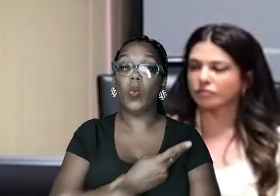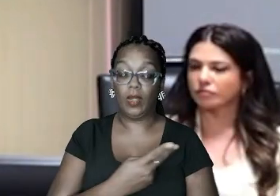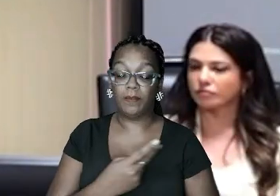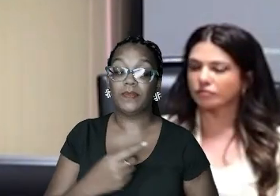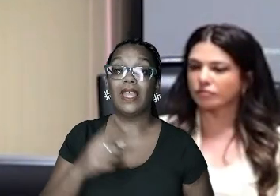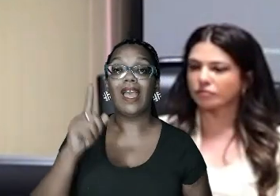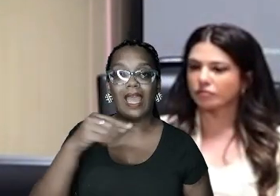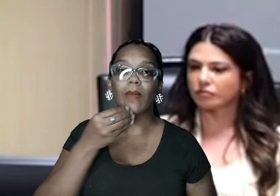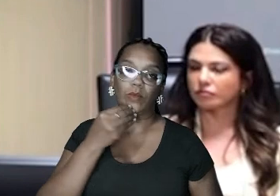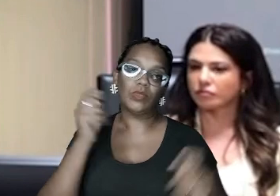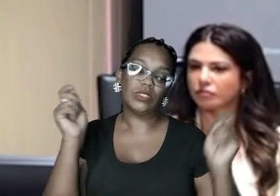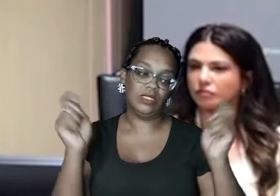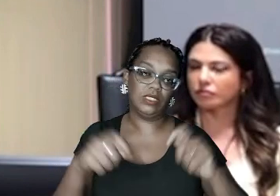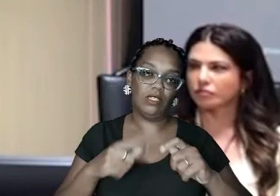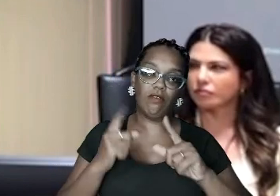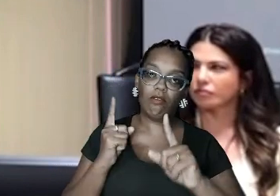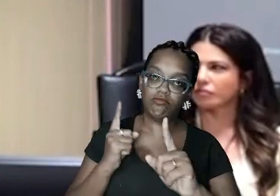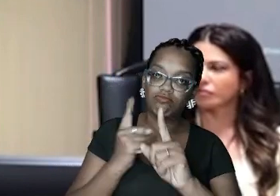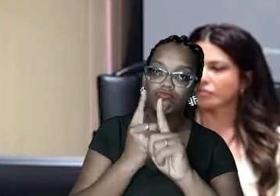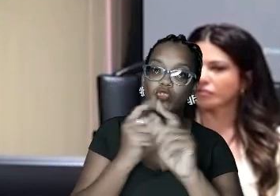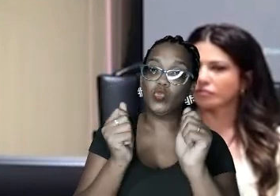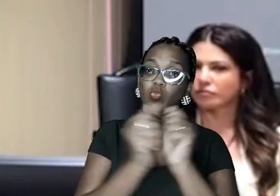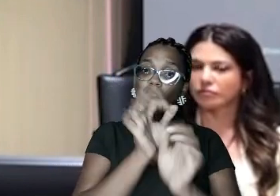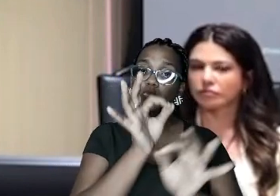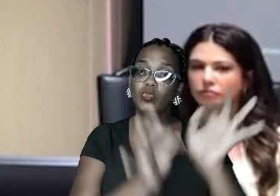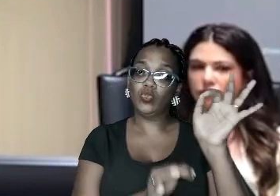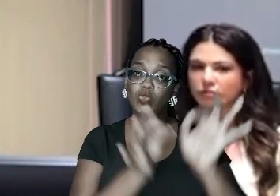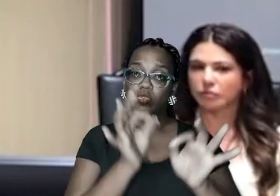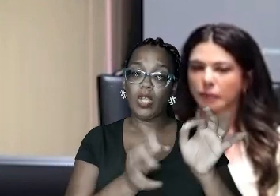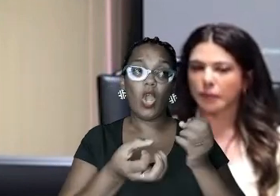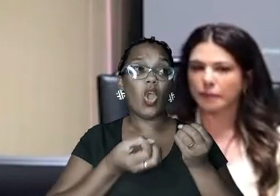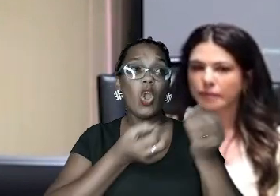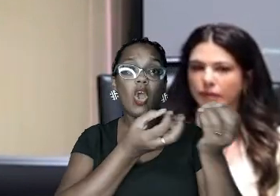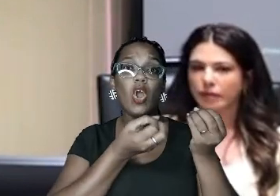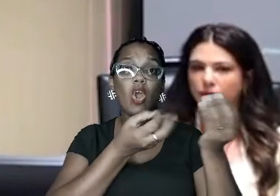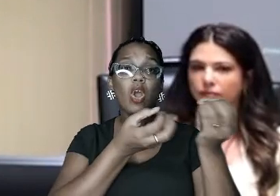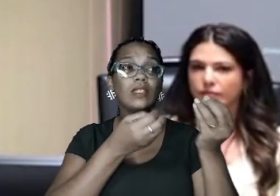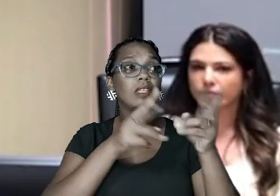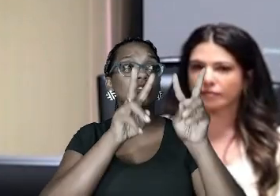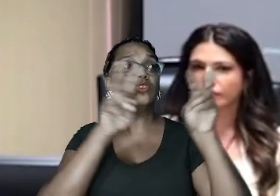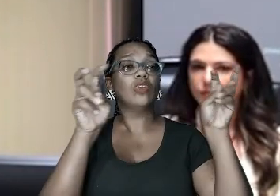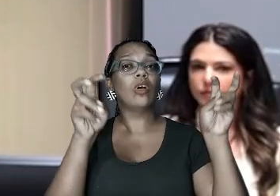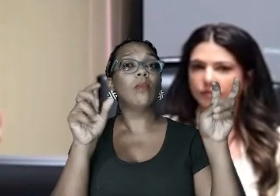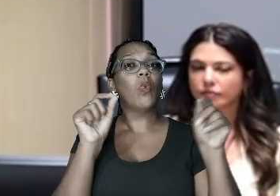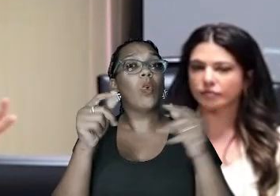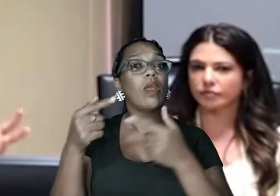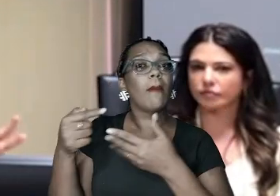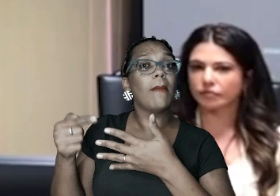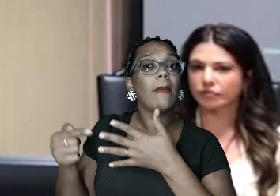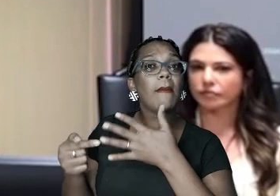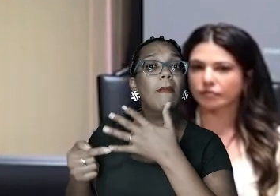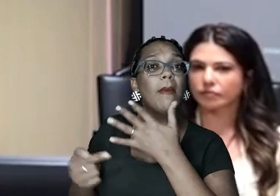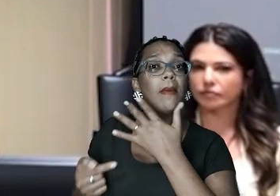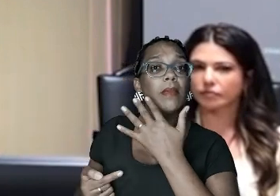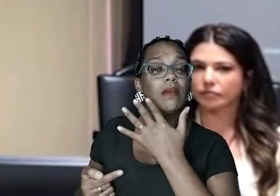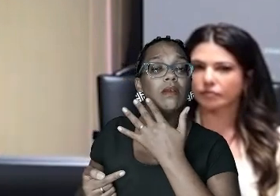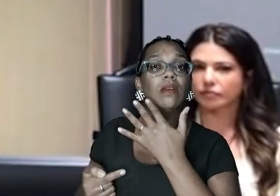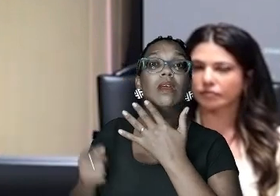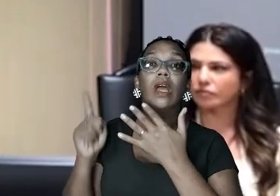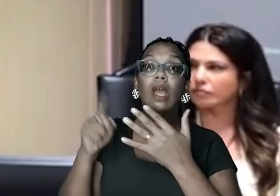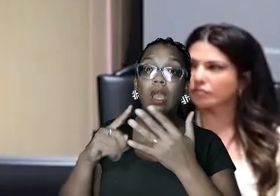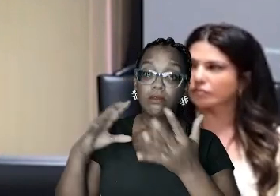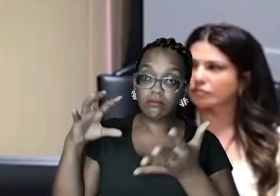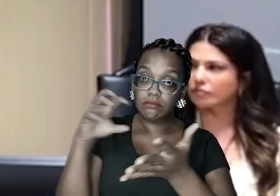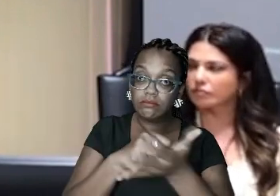baixa expressividade do que ocorrente né é possível fazer uma aproximação junto ao juricionado contar para ele sobre aquela aquele